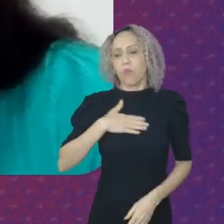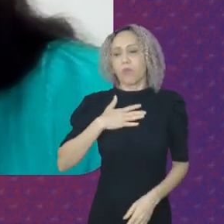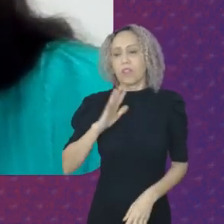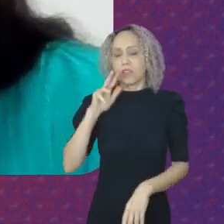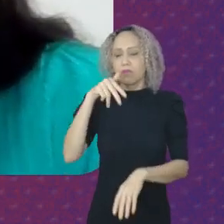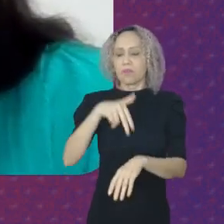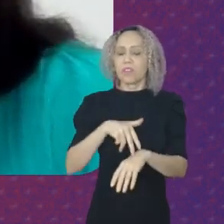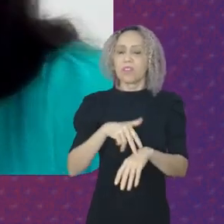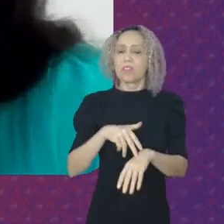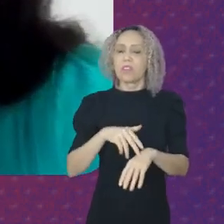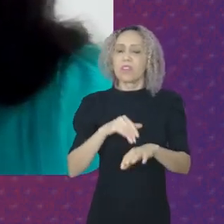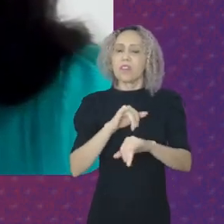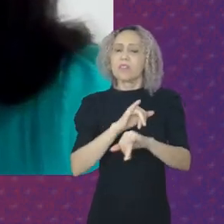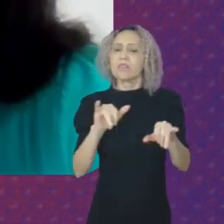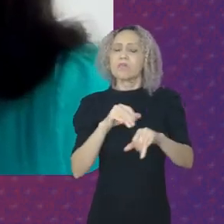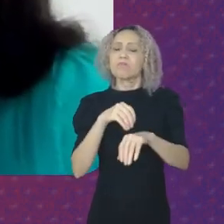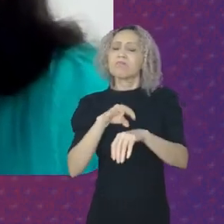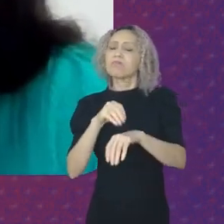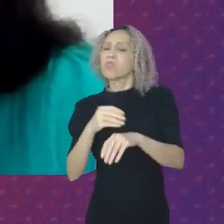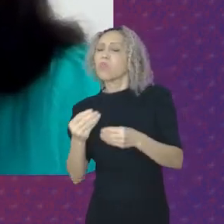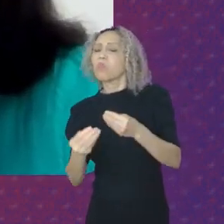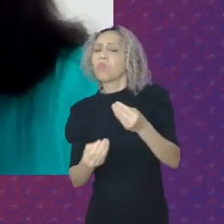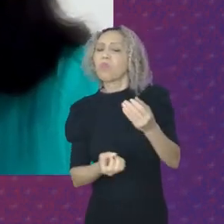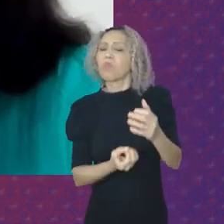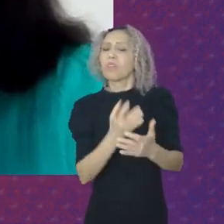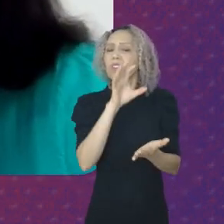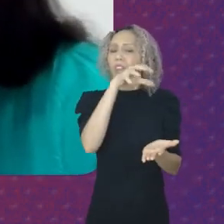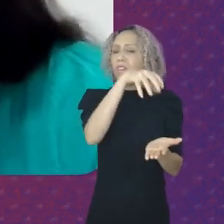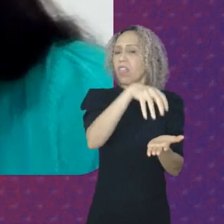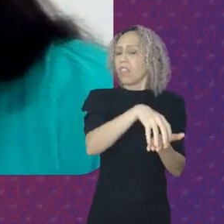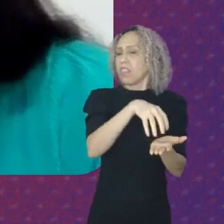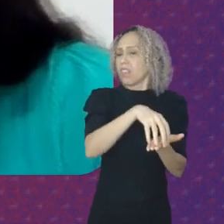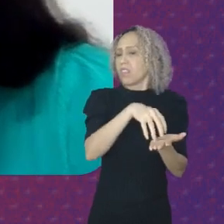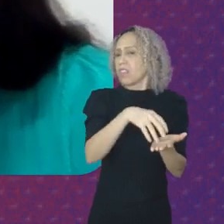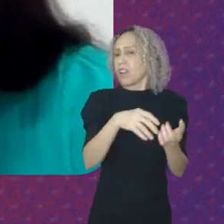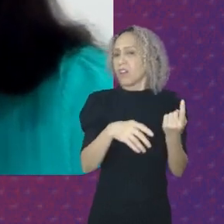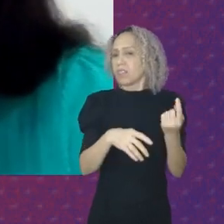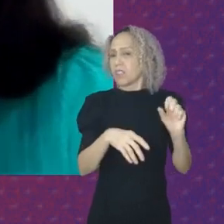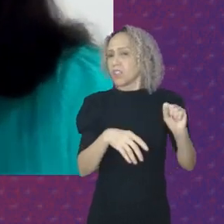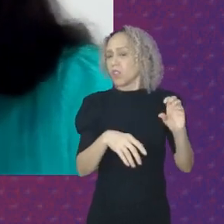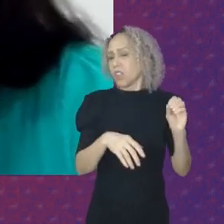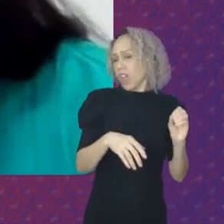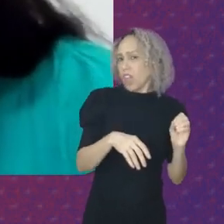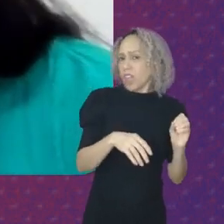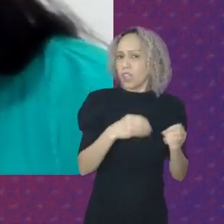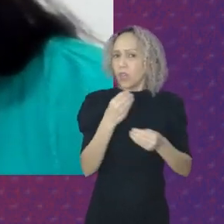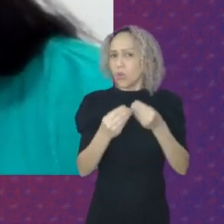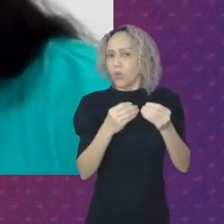a central, quando foi que ela surgiu, os momentos que nós passamos, e essa fase